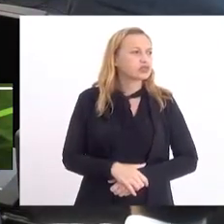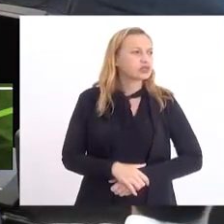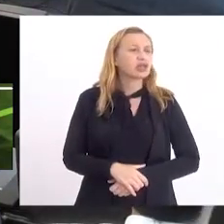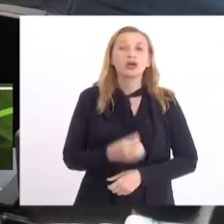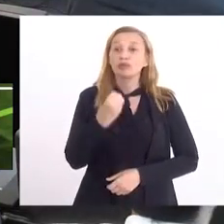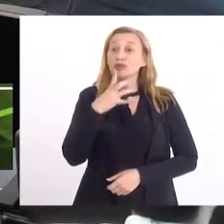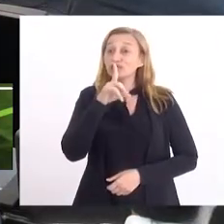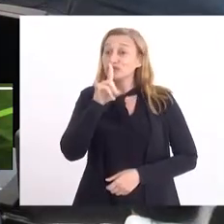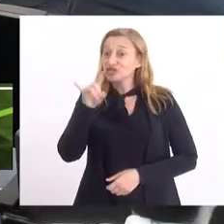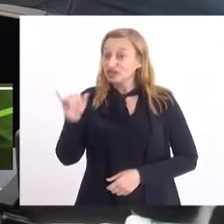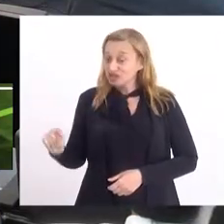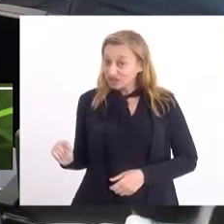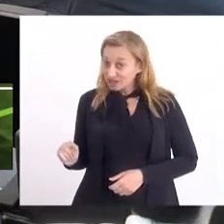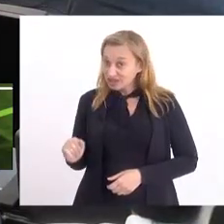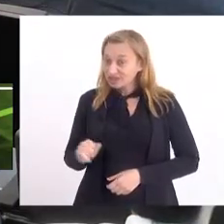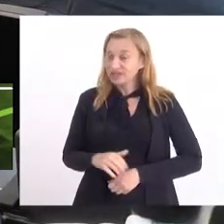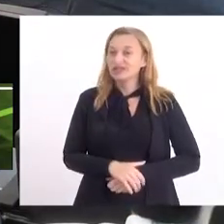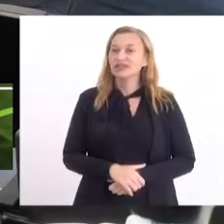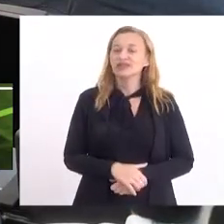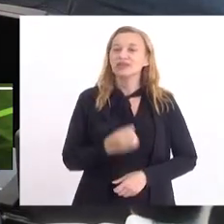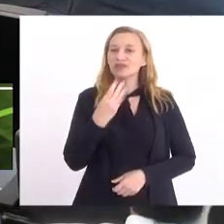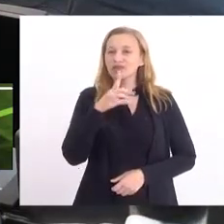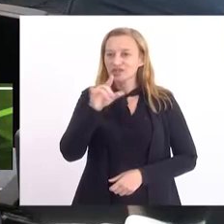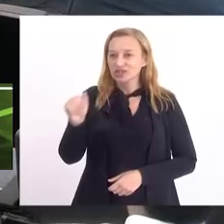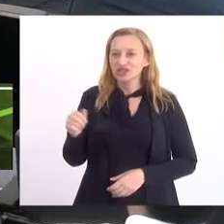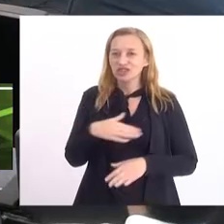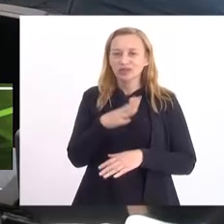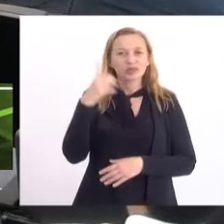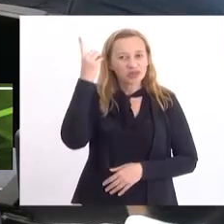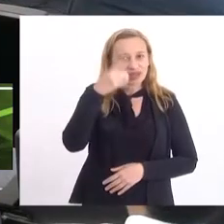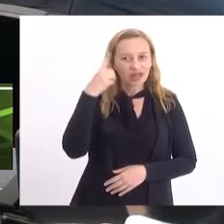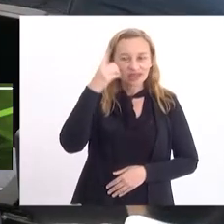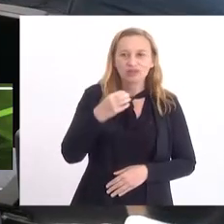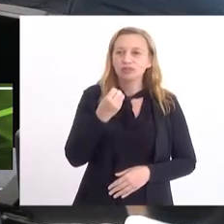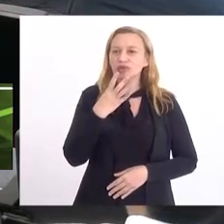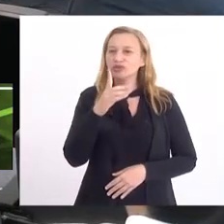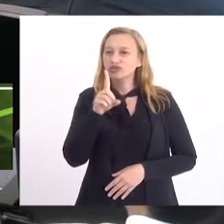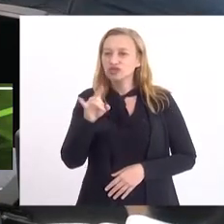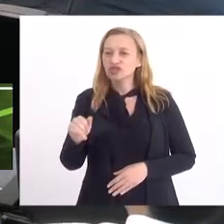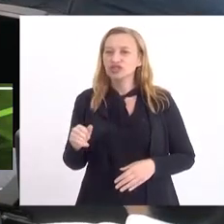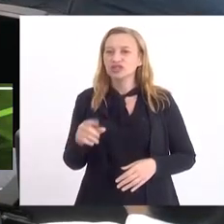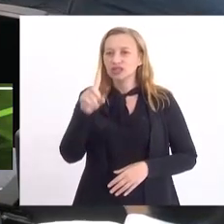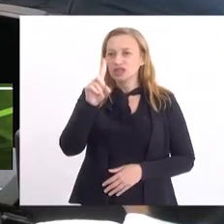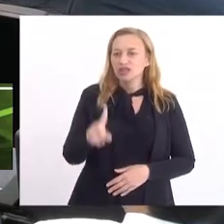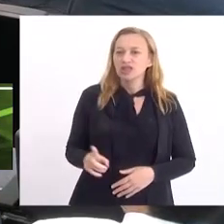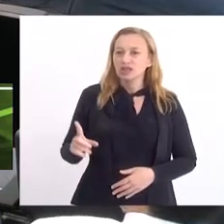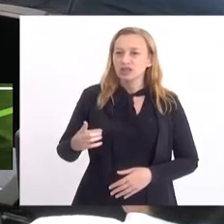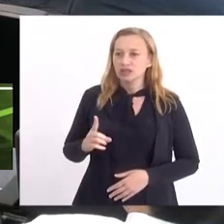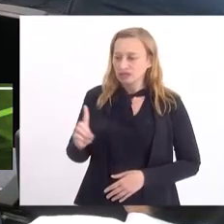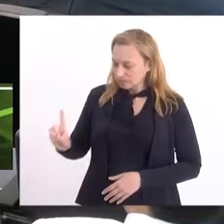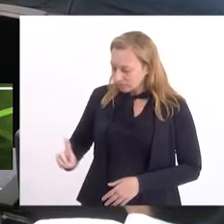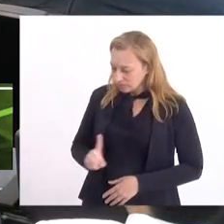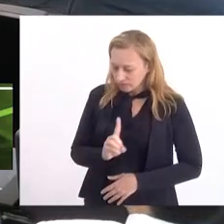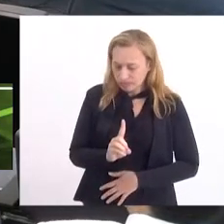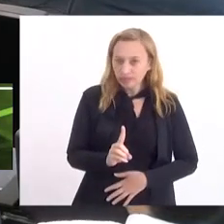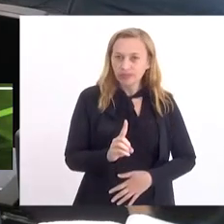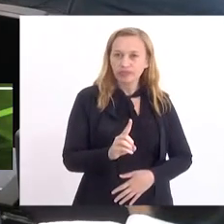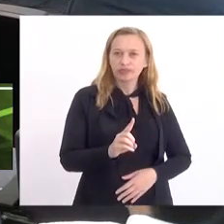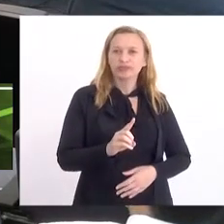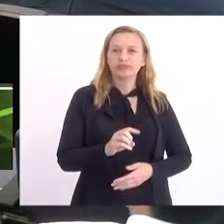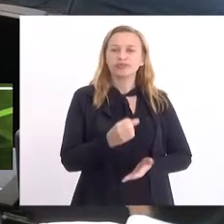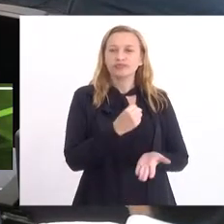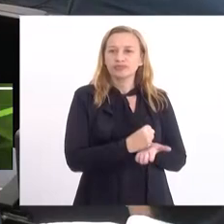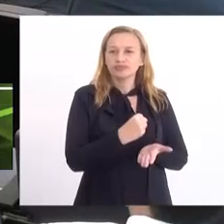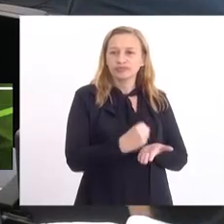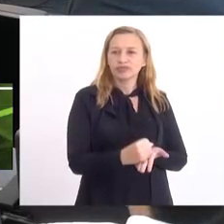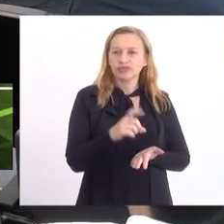Bom dia. Bom dia, mesa. Bom dia, deputados. Bom dia, diretor. Bom dia. Eu venho aqui na forma de contratada do